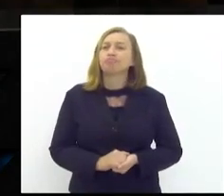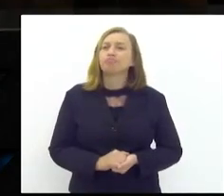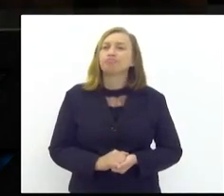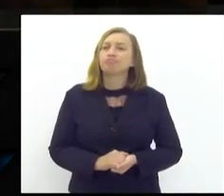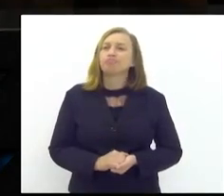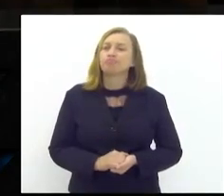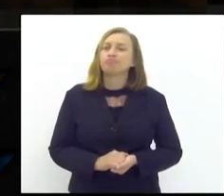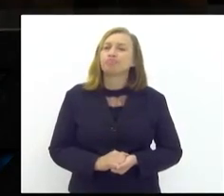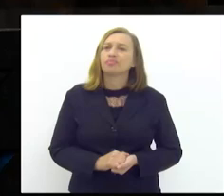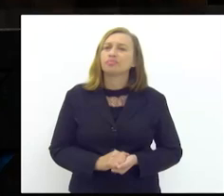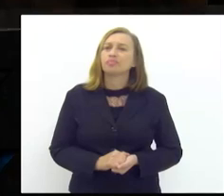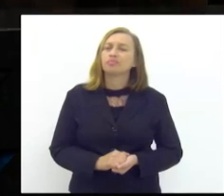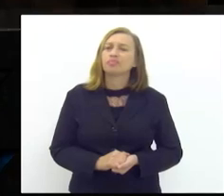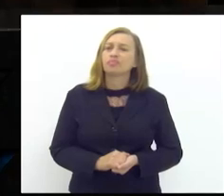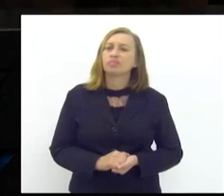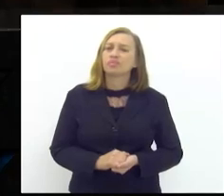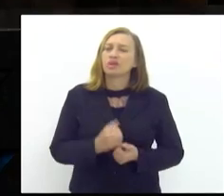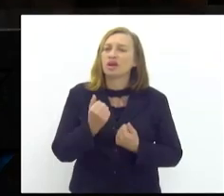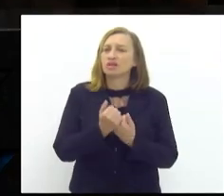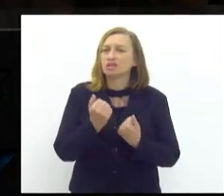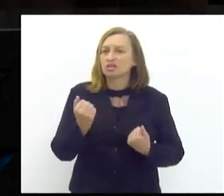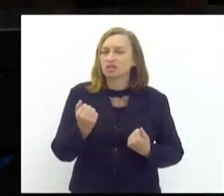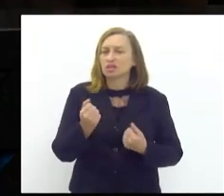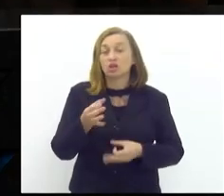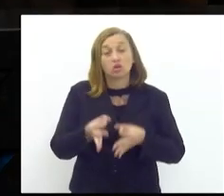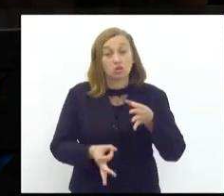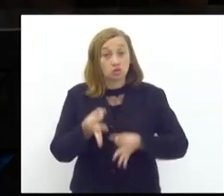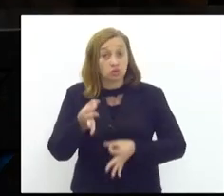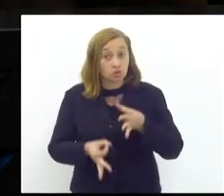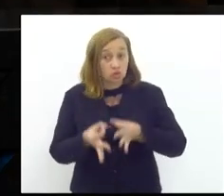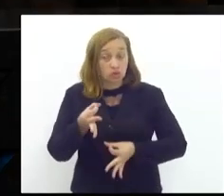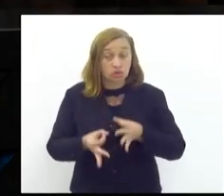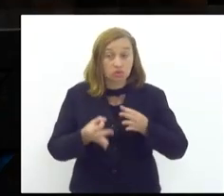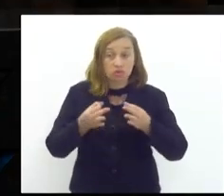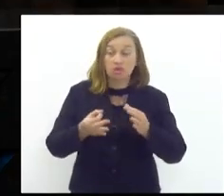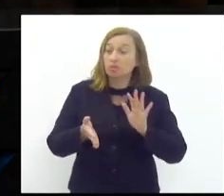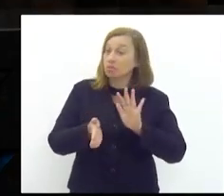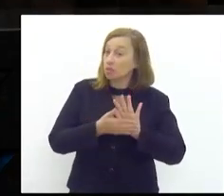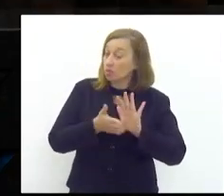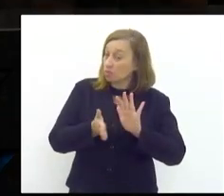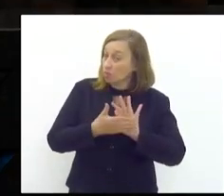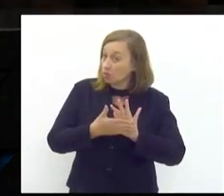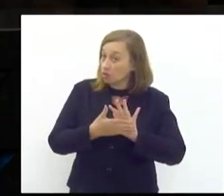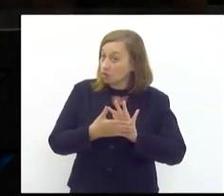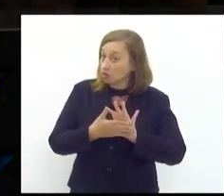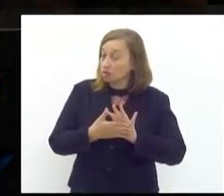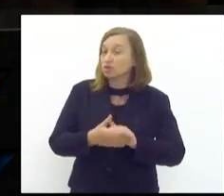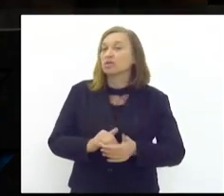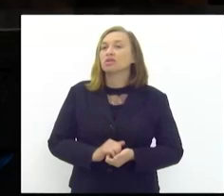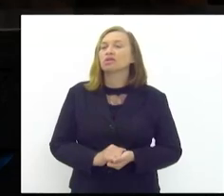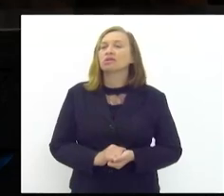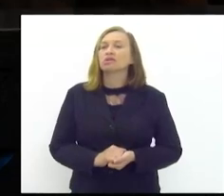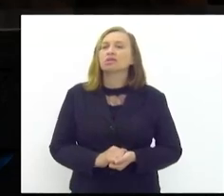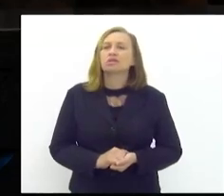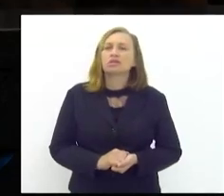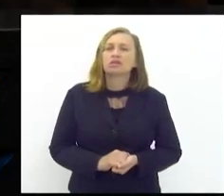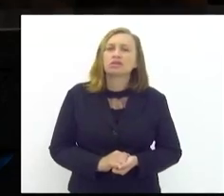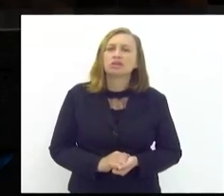a assistência jurídica prevista na presente e Lei será prestada